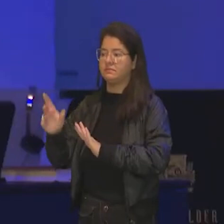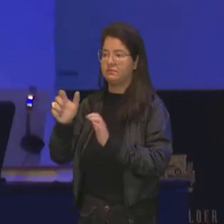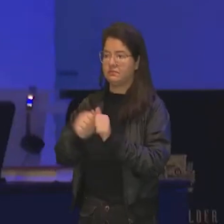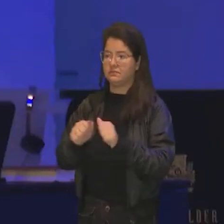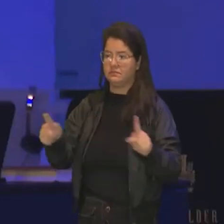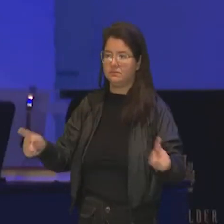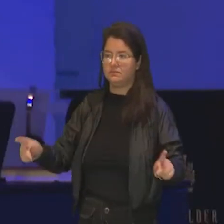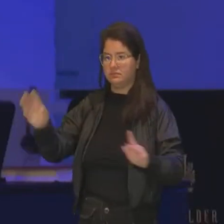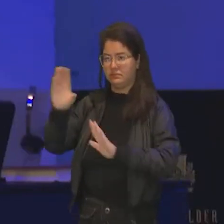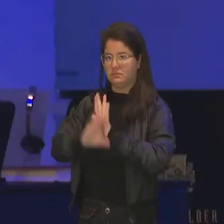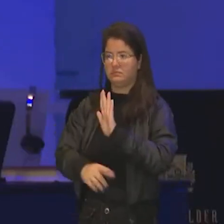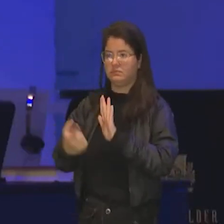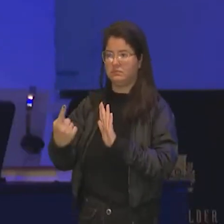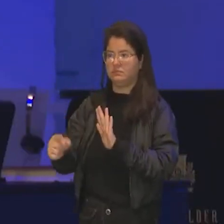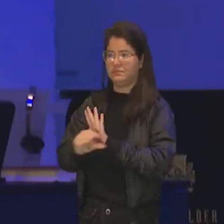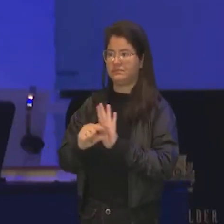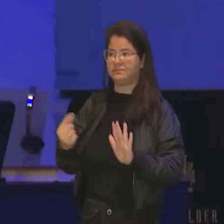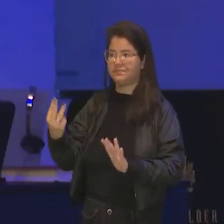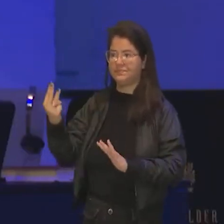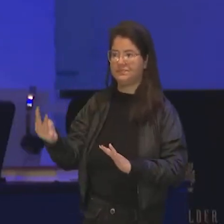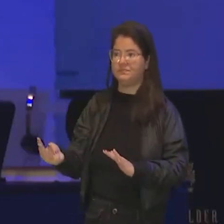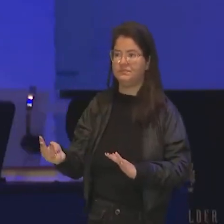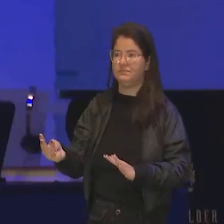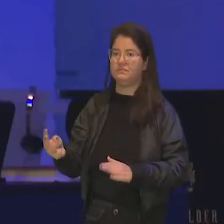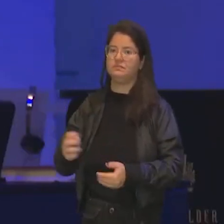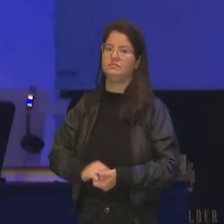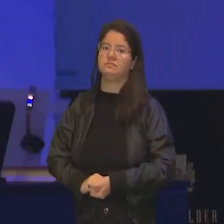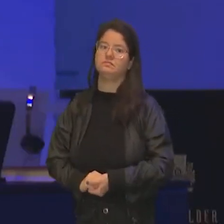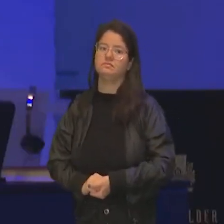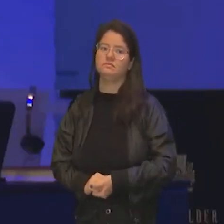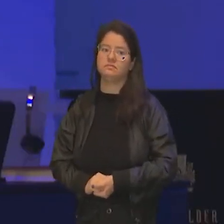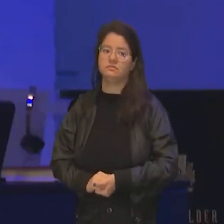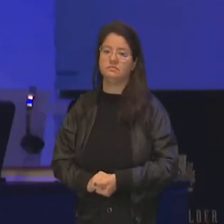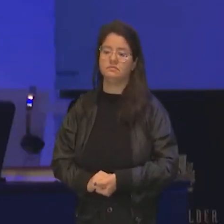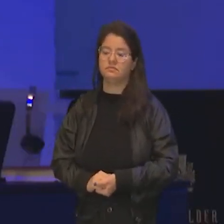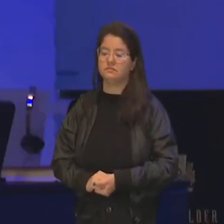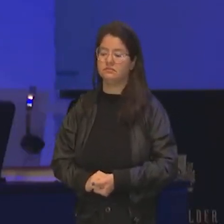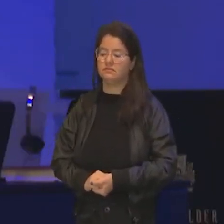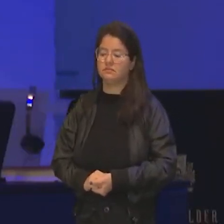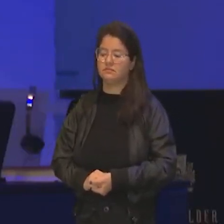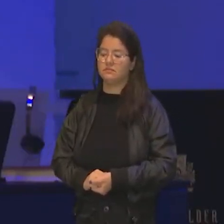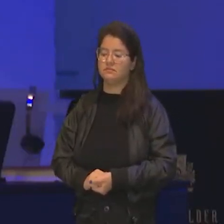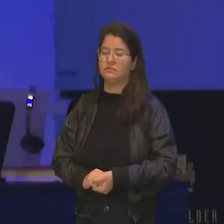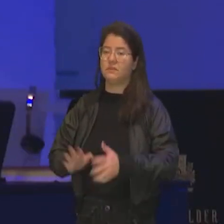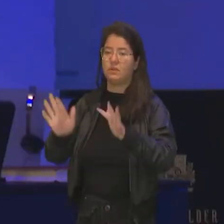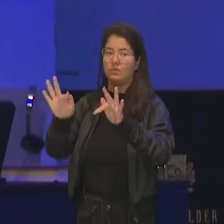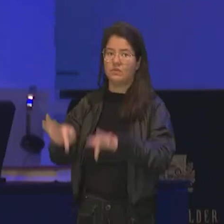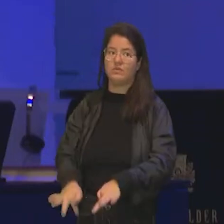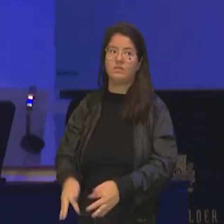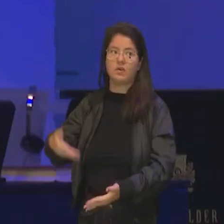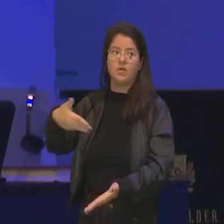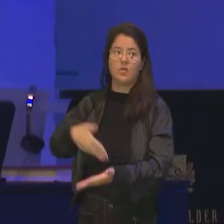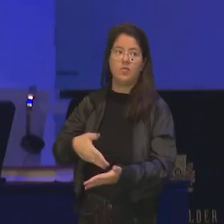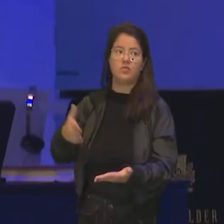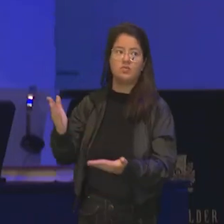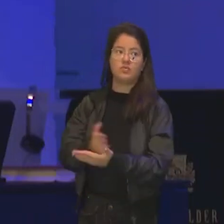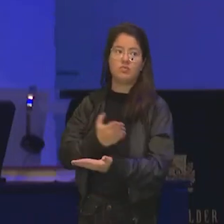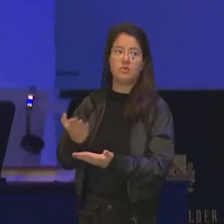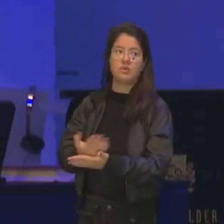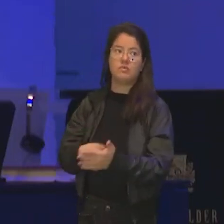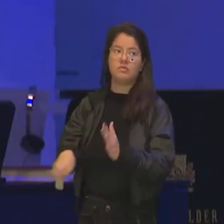Apocalipse capítulo de número 1, verso de número 3. Lá no final, o último livro da